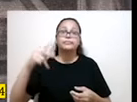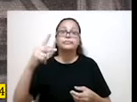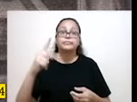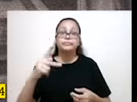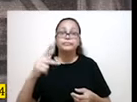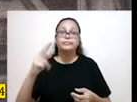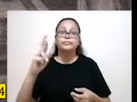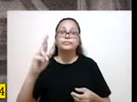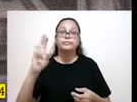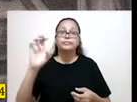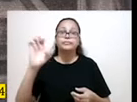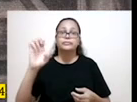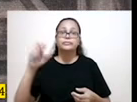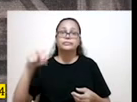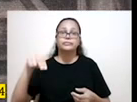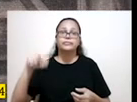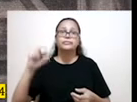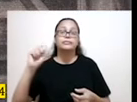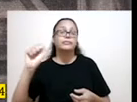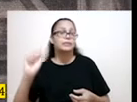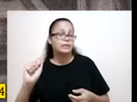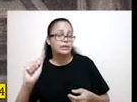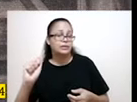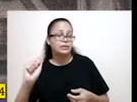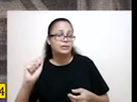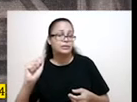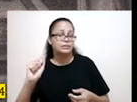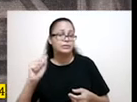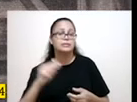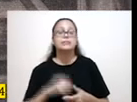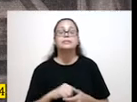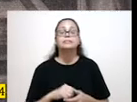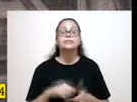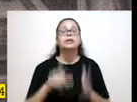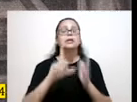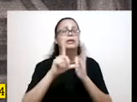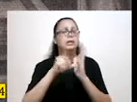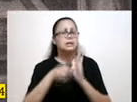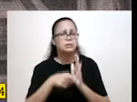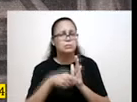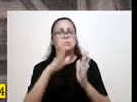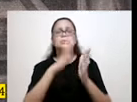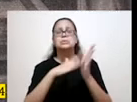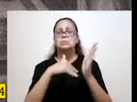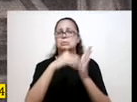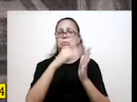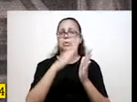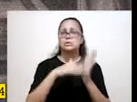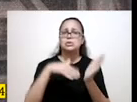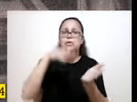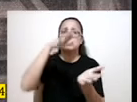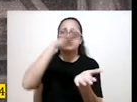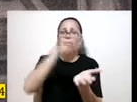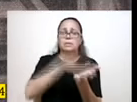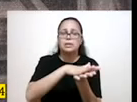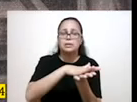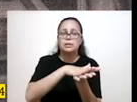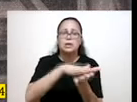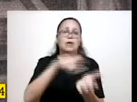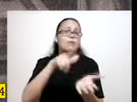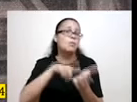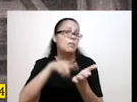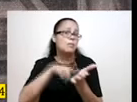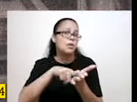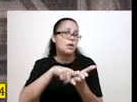forma, compondo o texto em uma matriz. Depois, era só passar tinta sobre elas e prensar o papel.